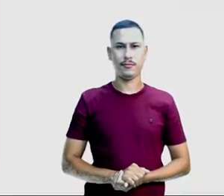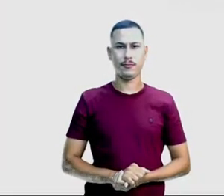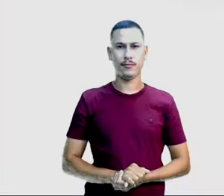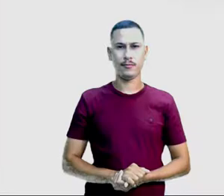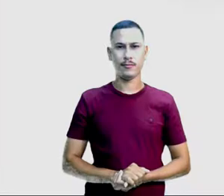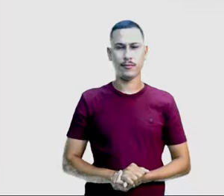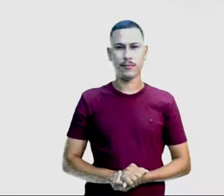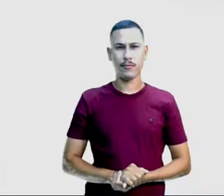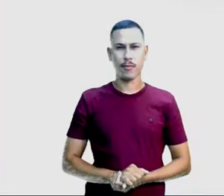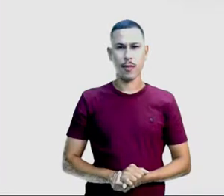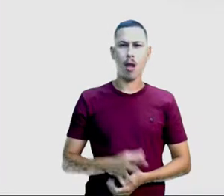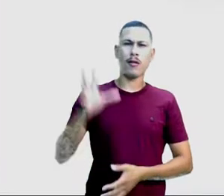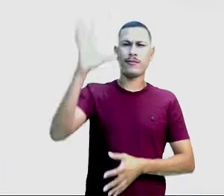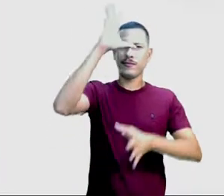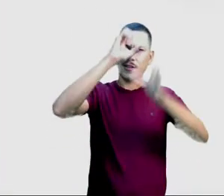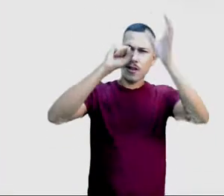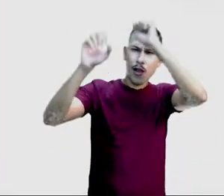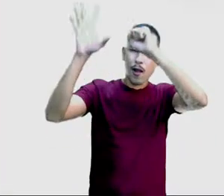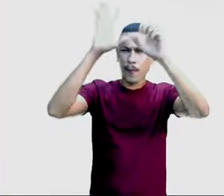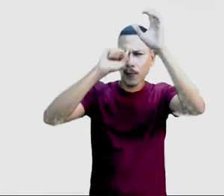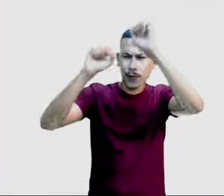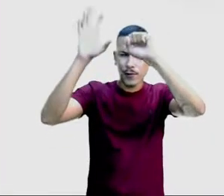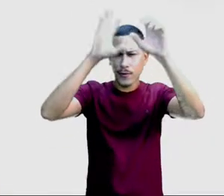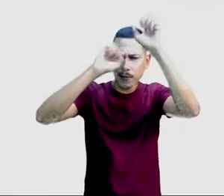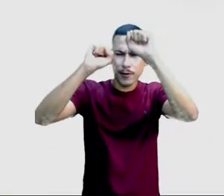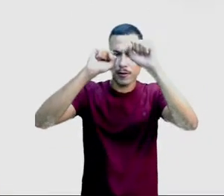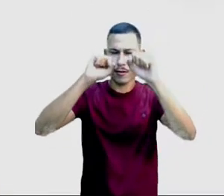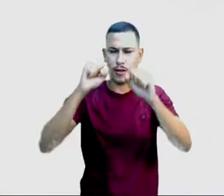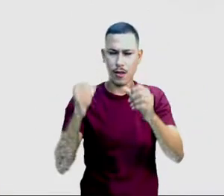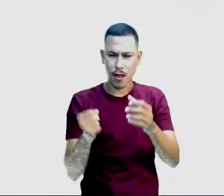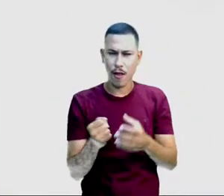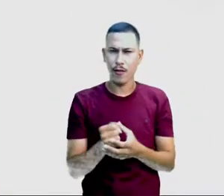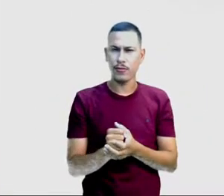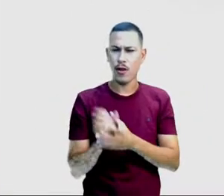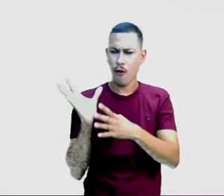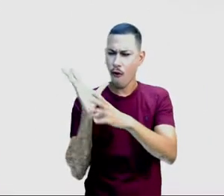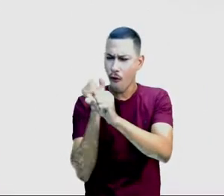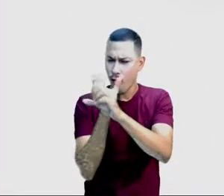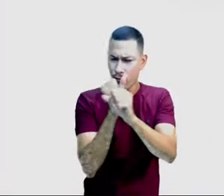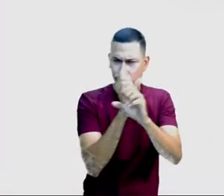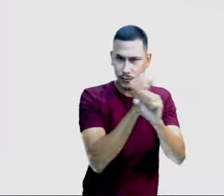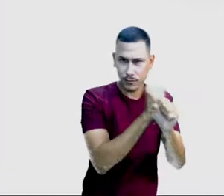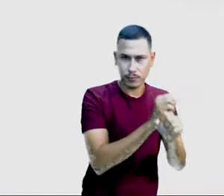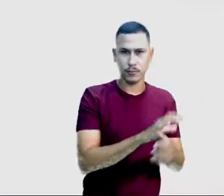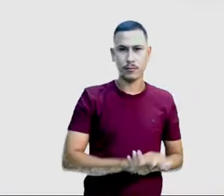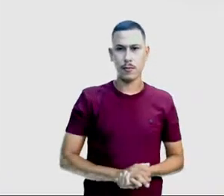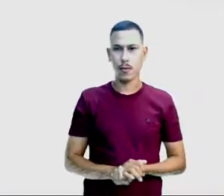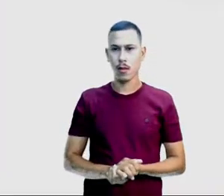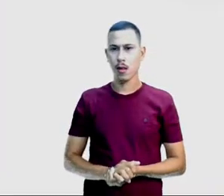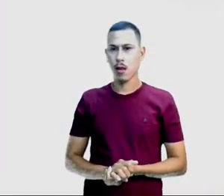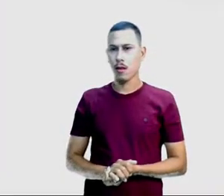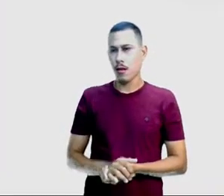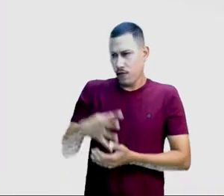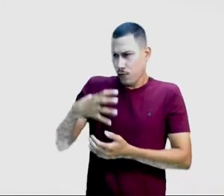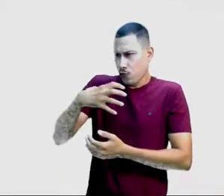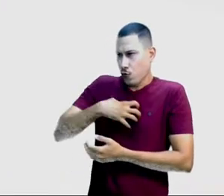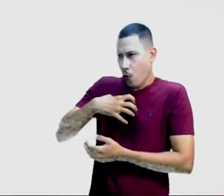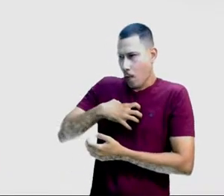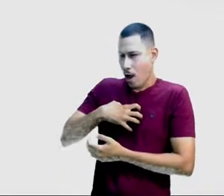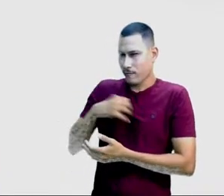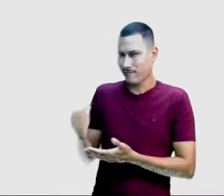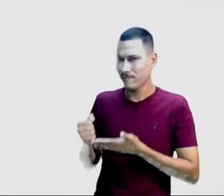Vamos aprender a calcular. Observe que uma das formas que